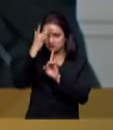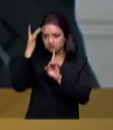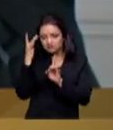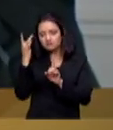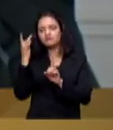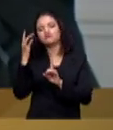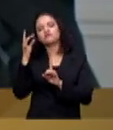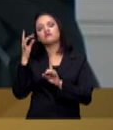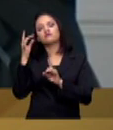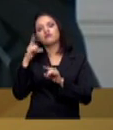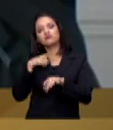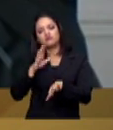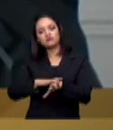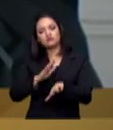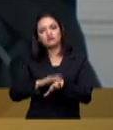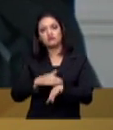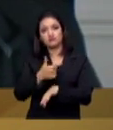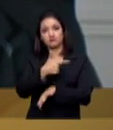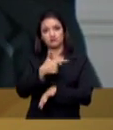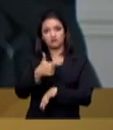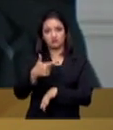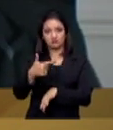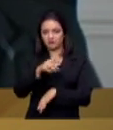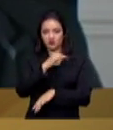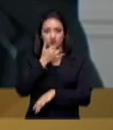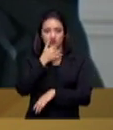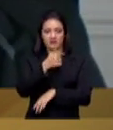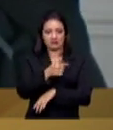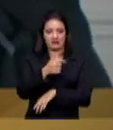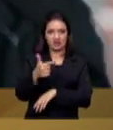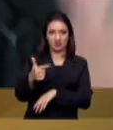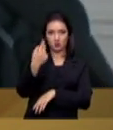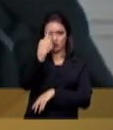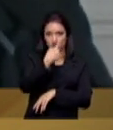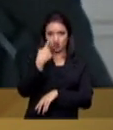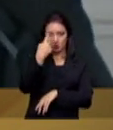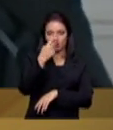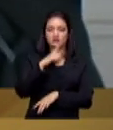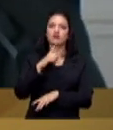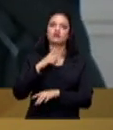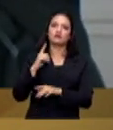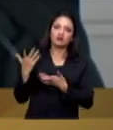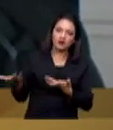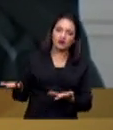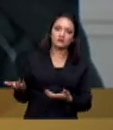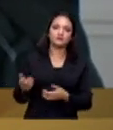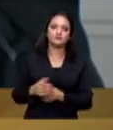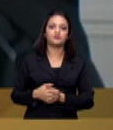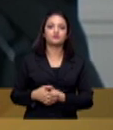pronunciar no prazo de 72 horas. Dessa forma, presidente, em resumo,